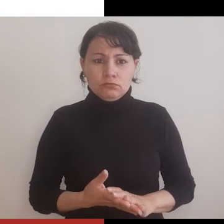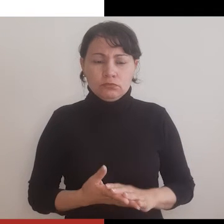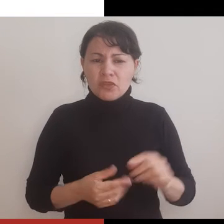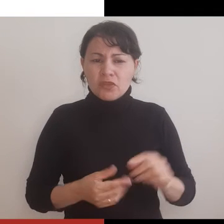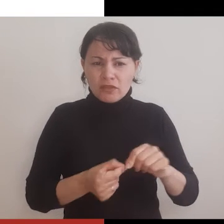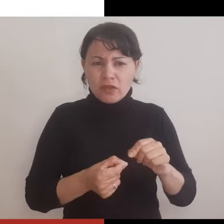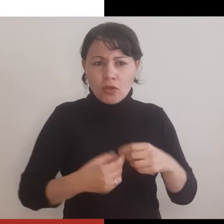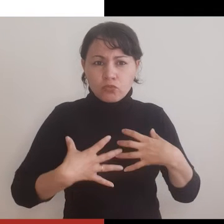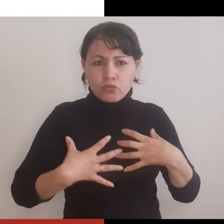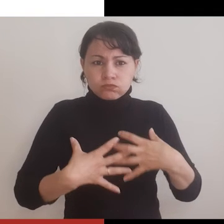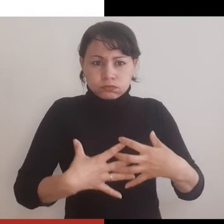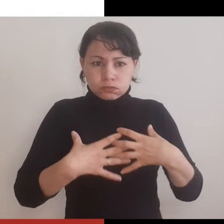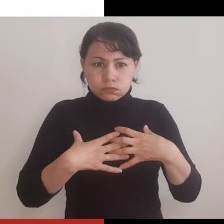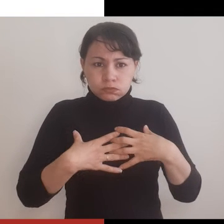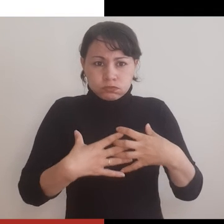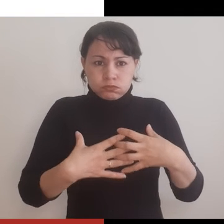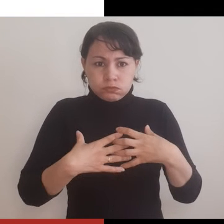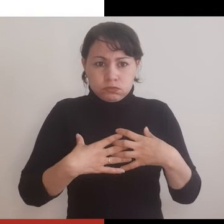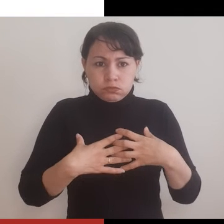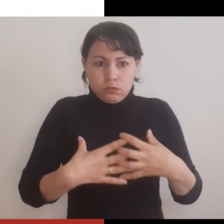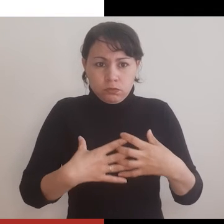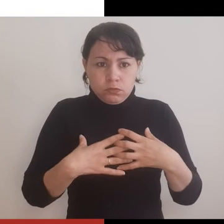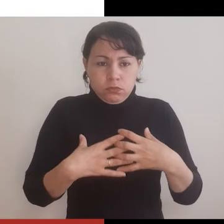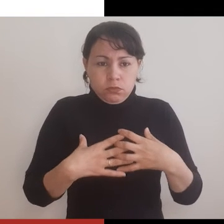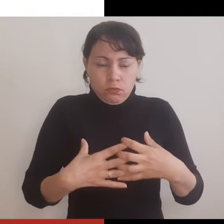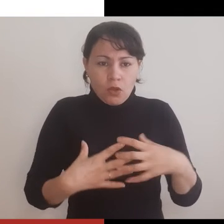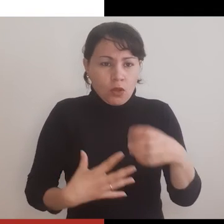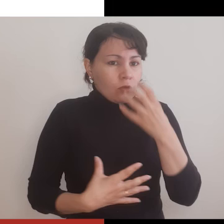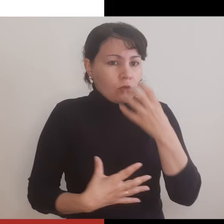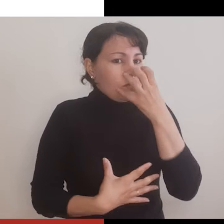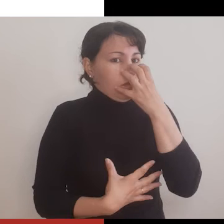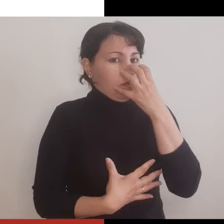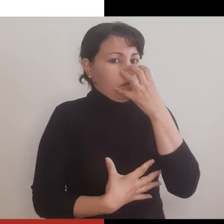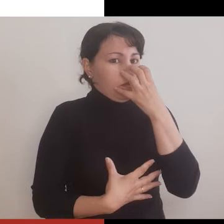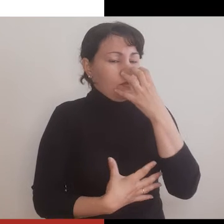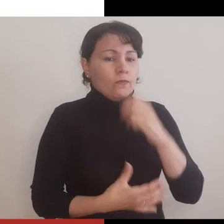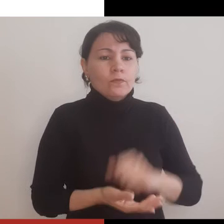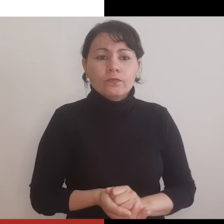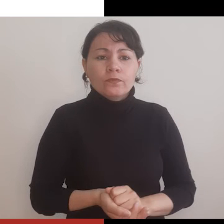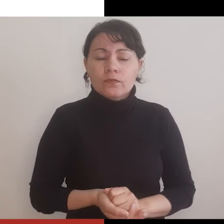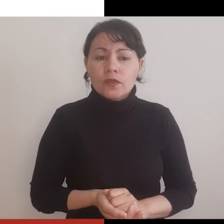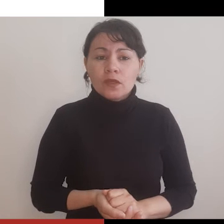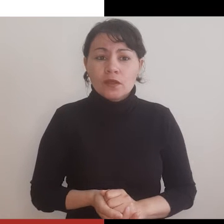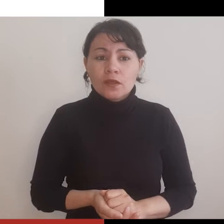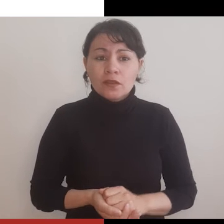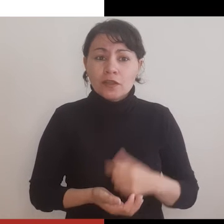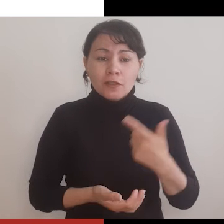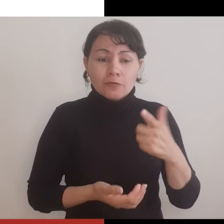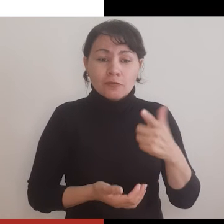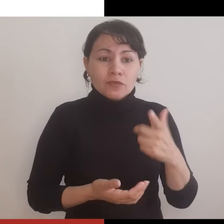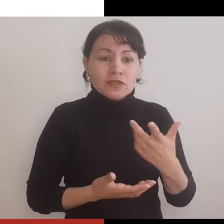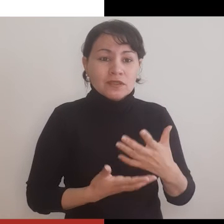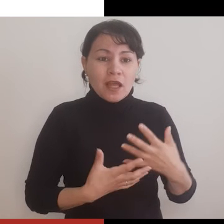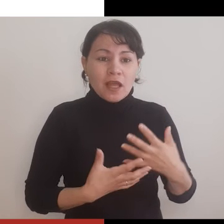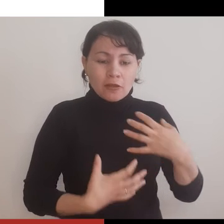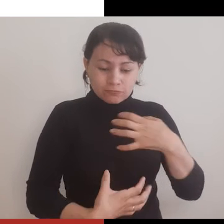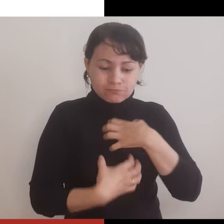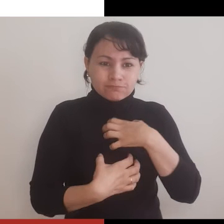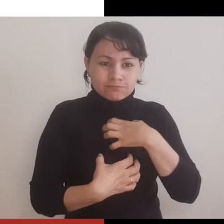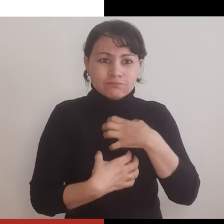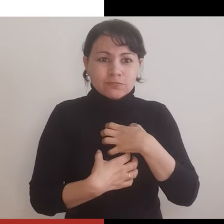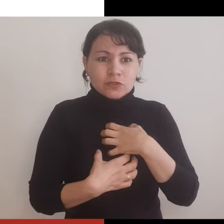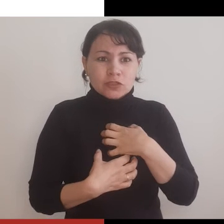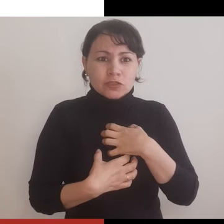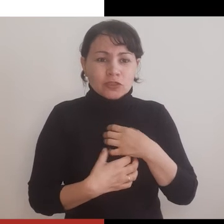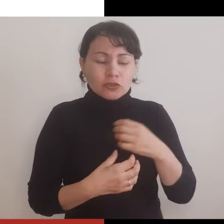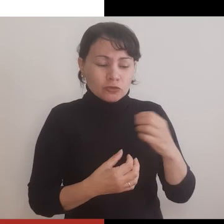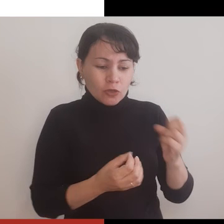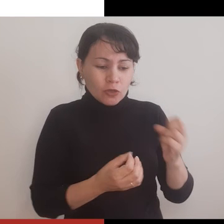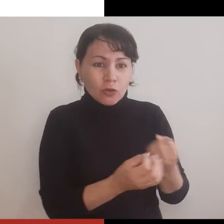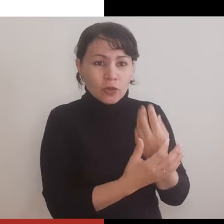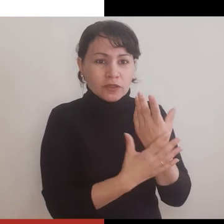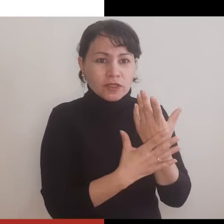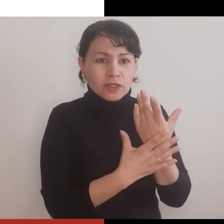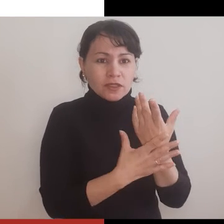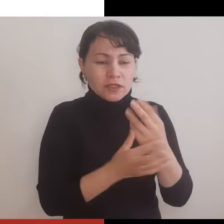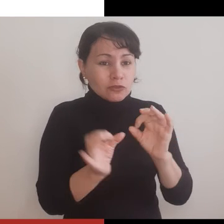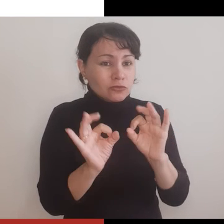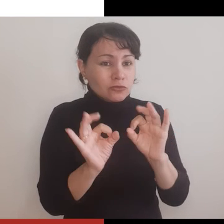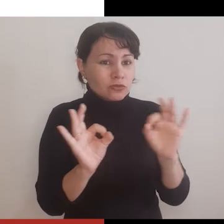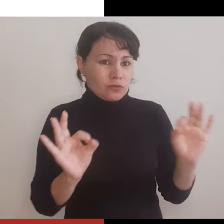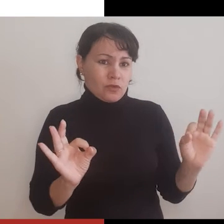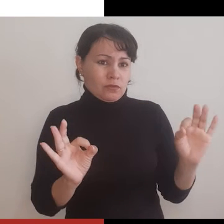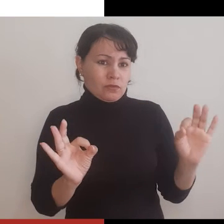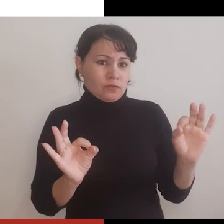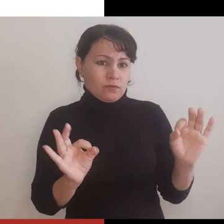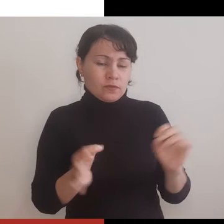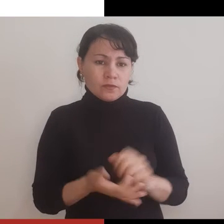paciente, o pulmão desse paciente não está com as suas funções sendo realizadas ali de